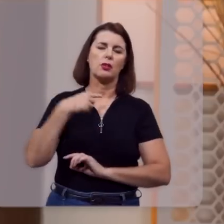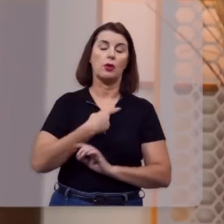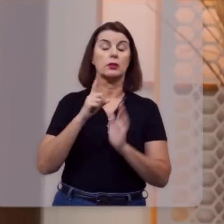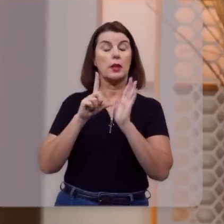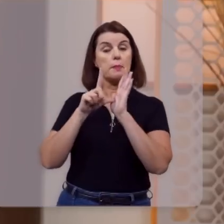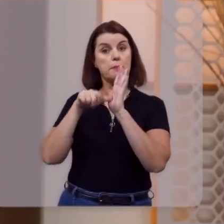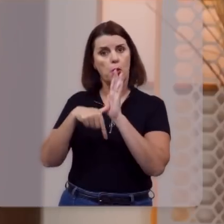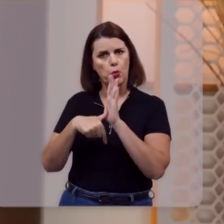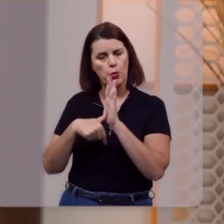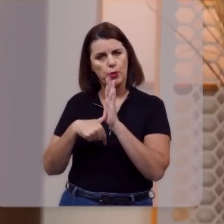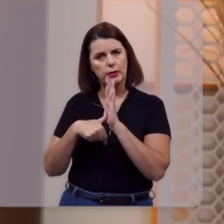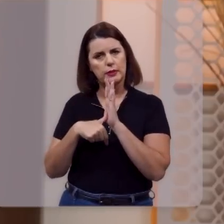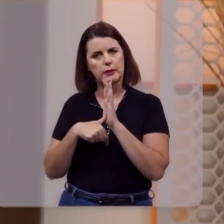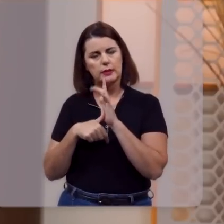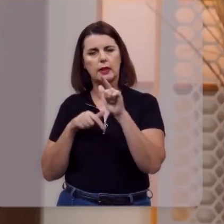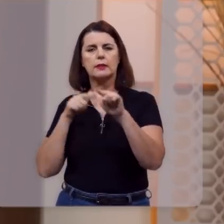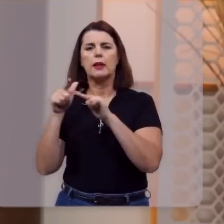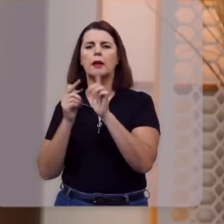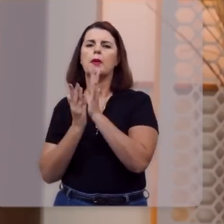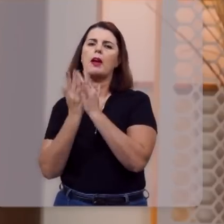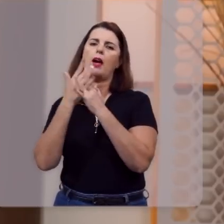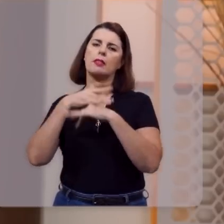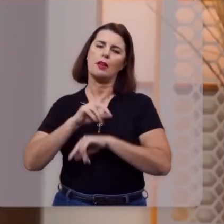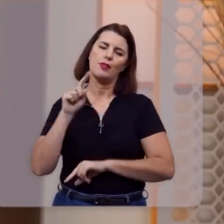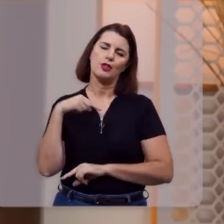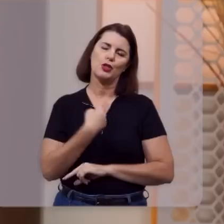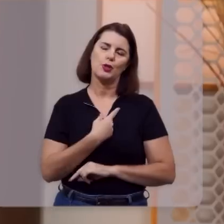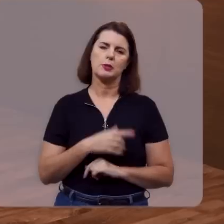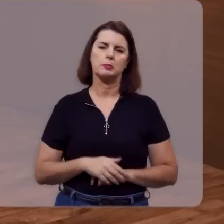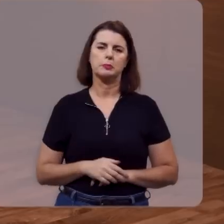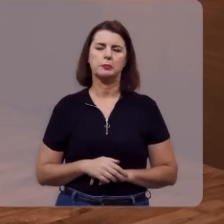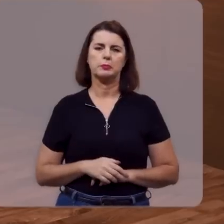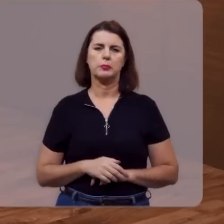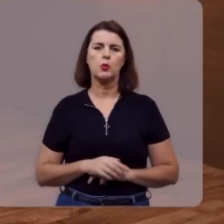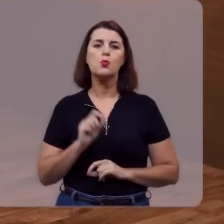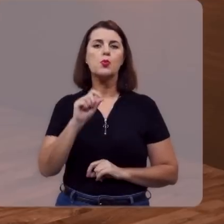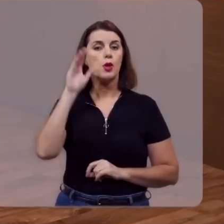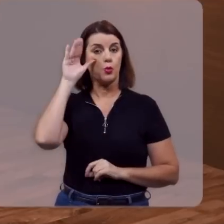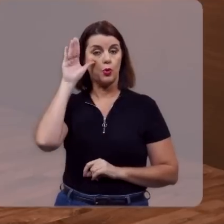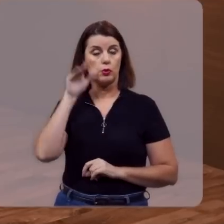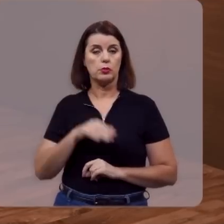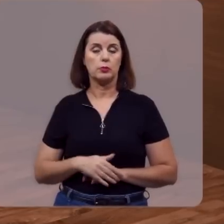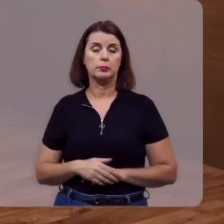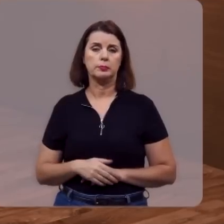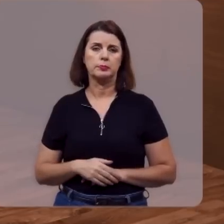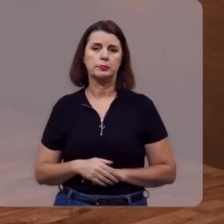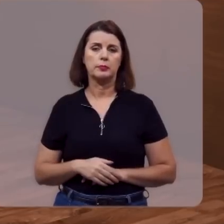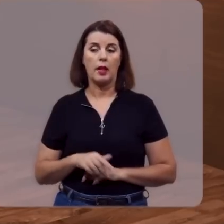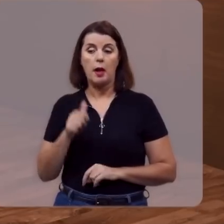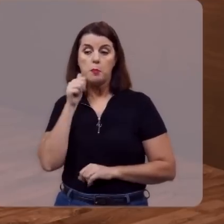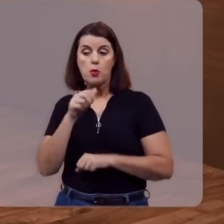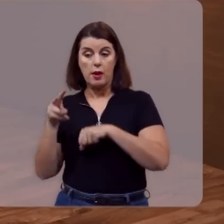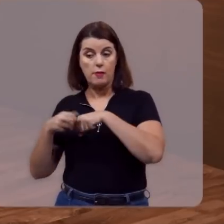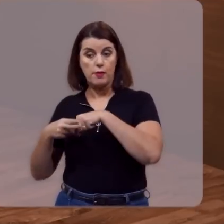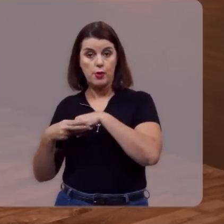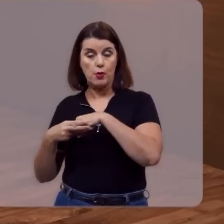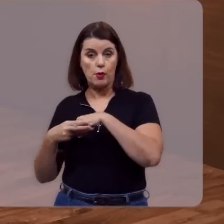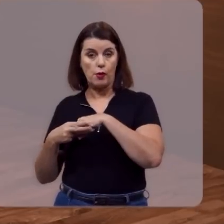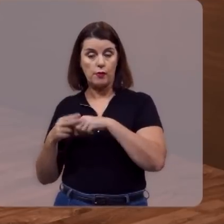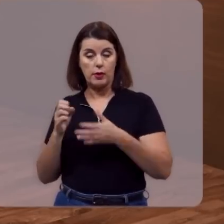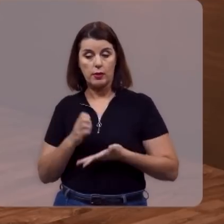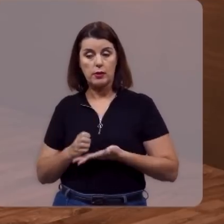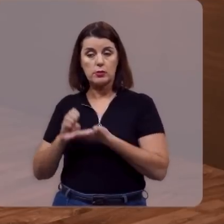para depois trabalhar através de nós. O que é curioso é que a viúva que haveria